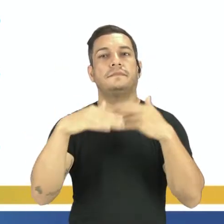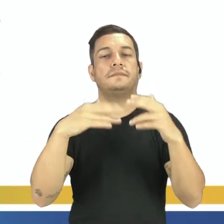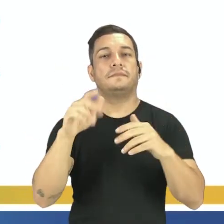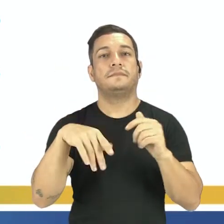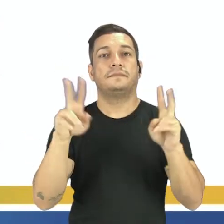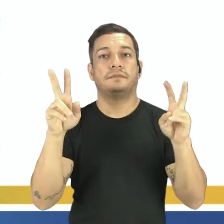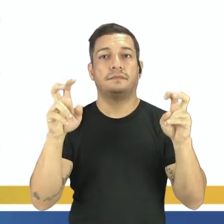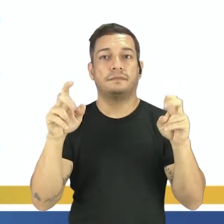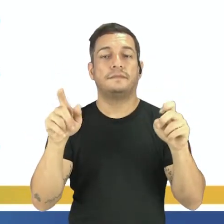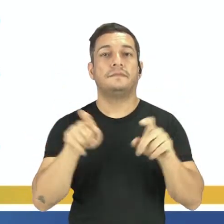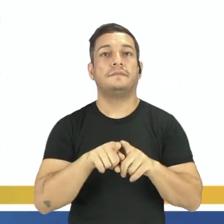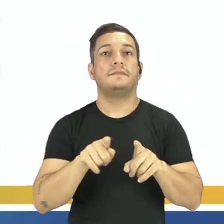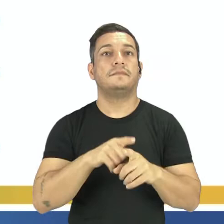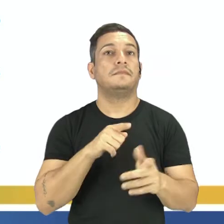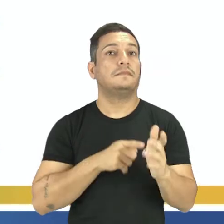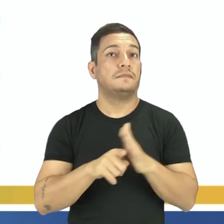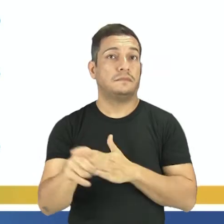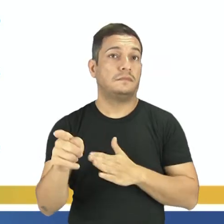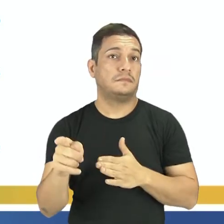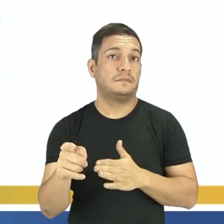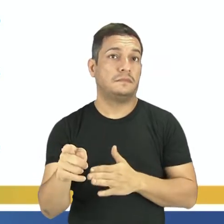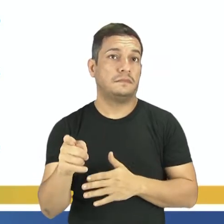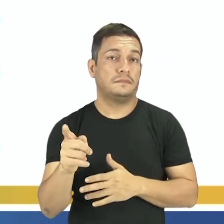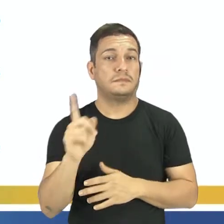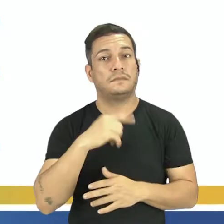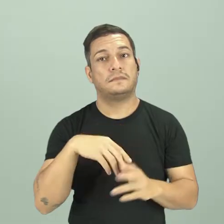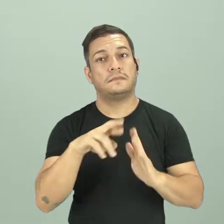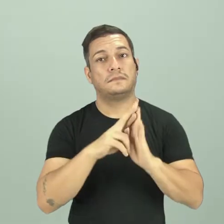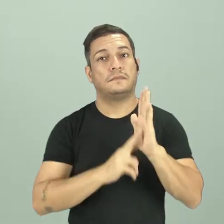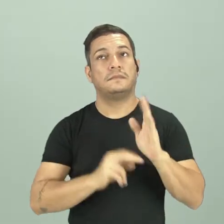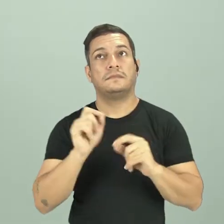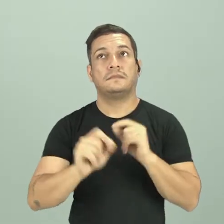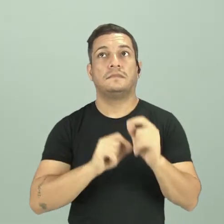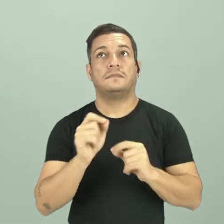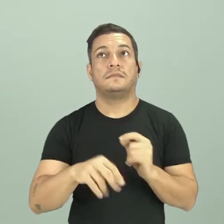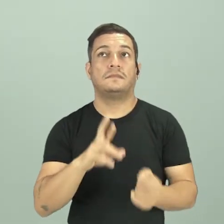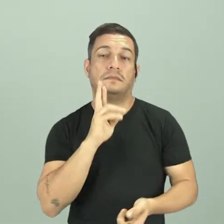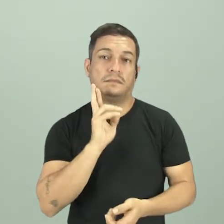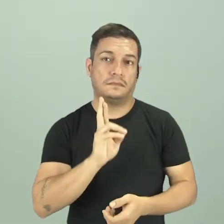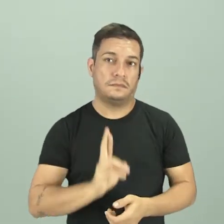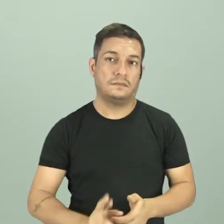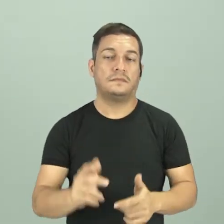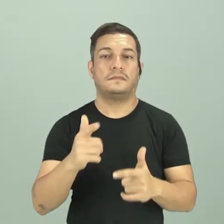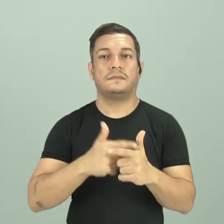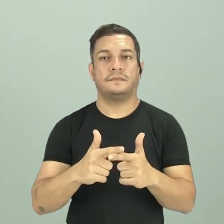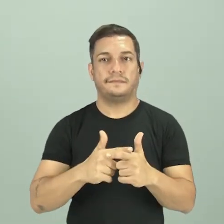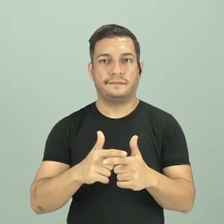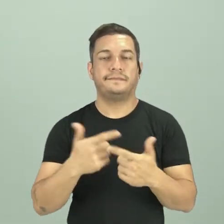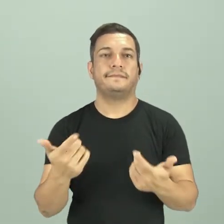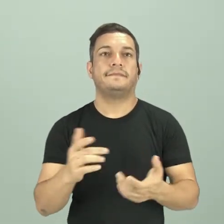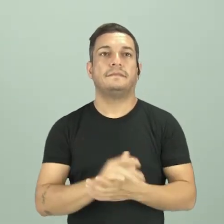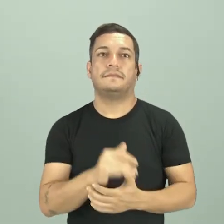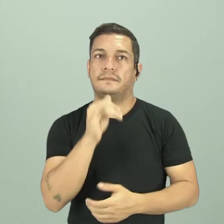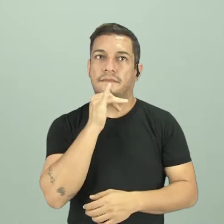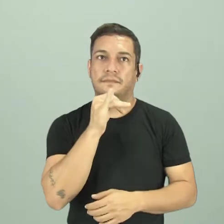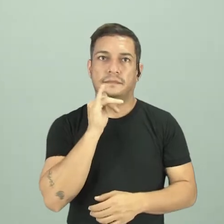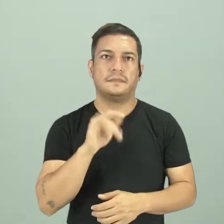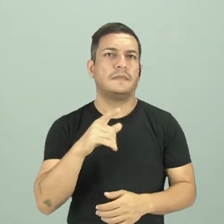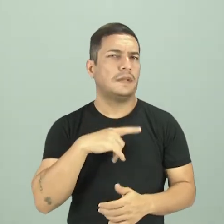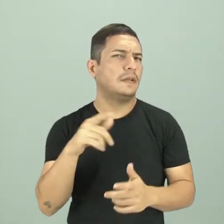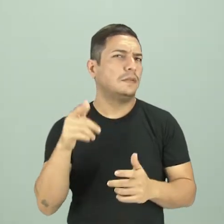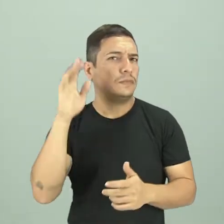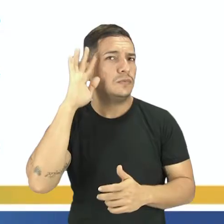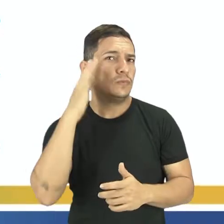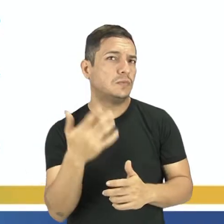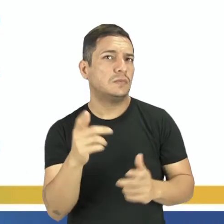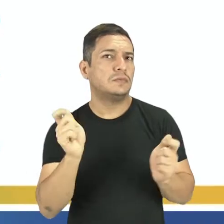transformar, gente, o próprio tema numa pergunta. E a tua redação vai ser uma redação de resposta para aquele problema. Por exemplo, a solução